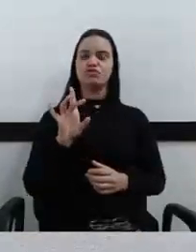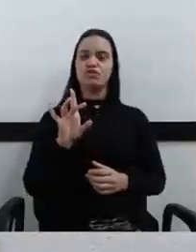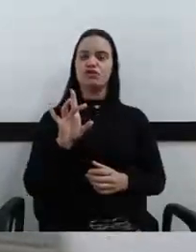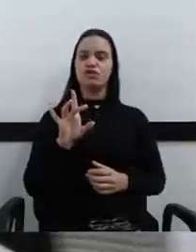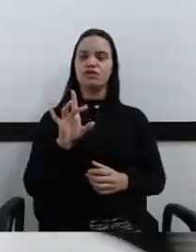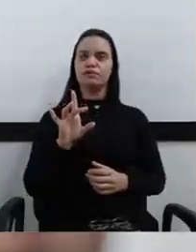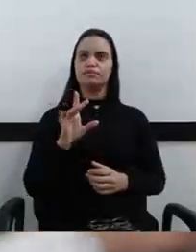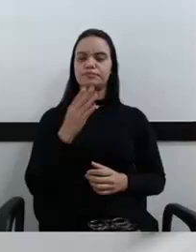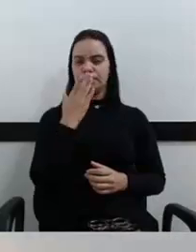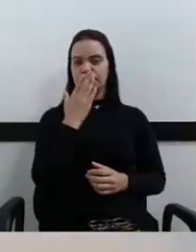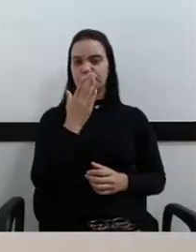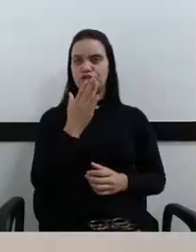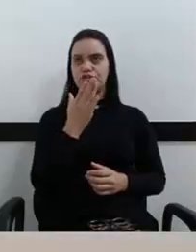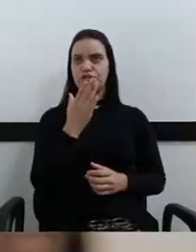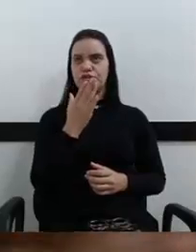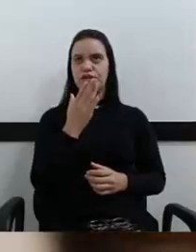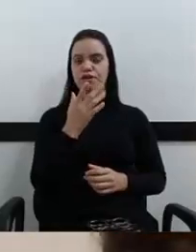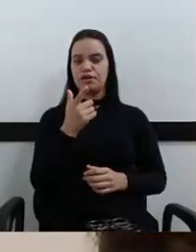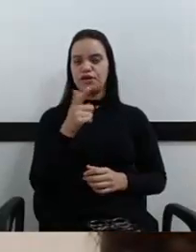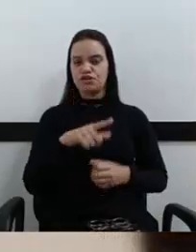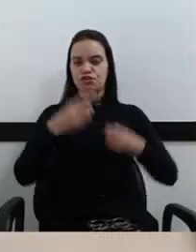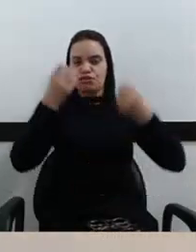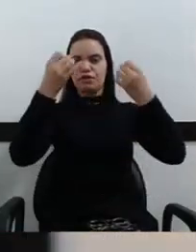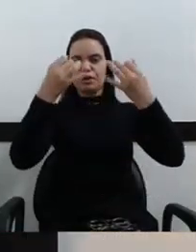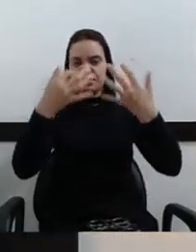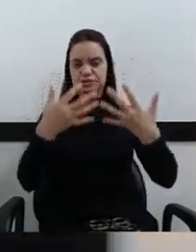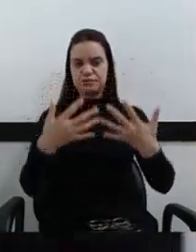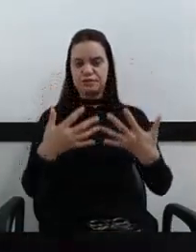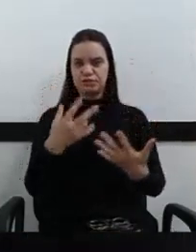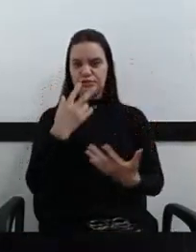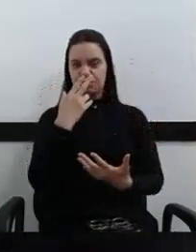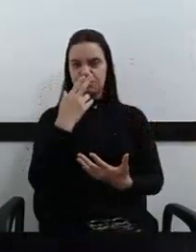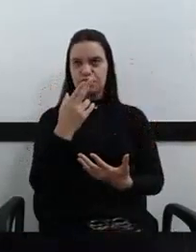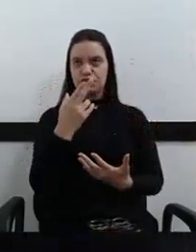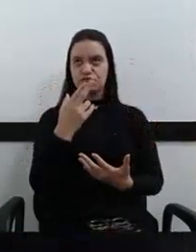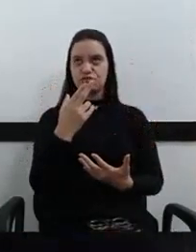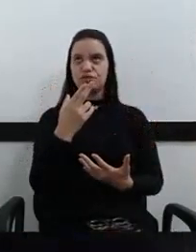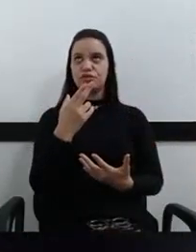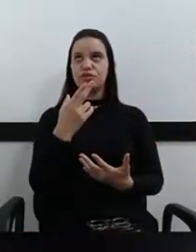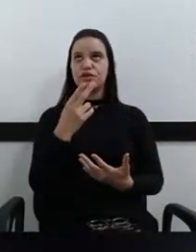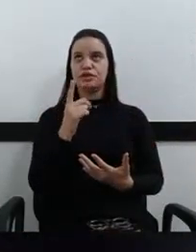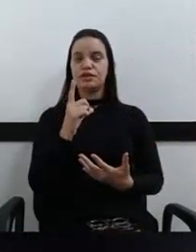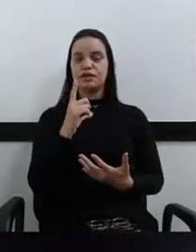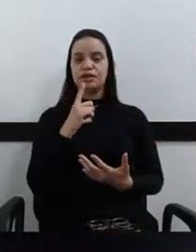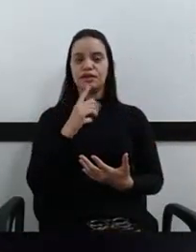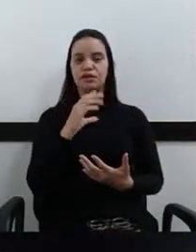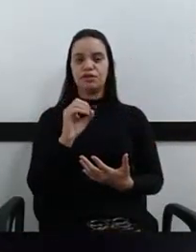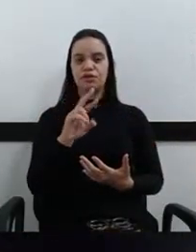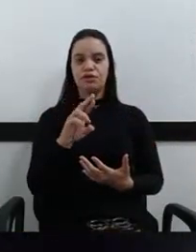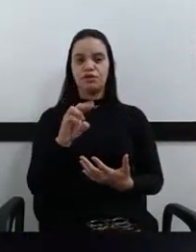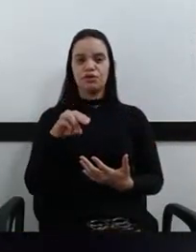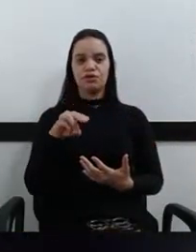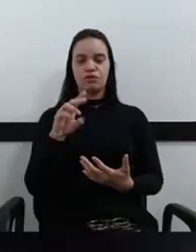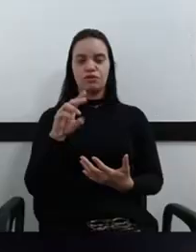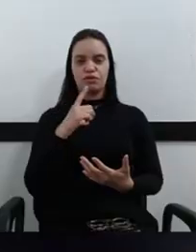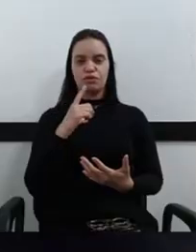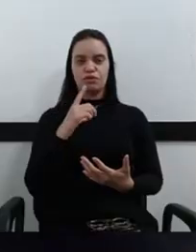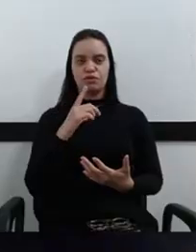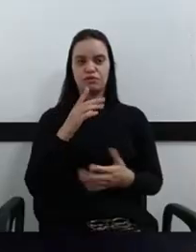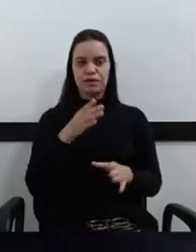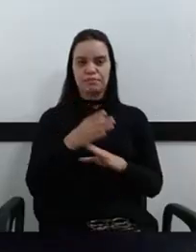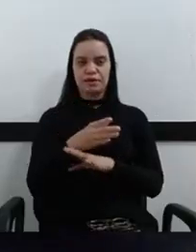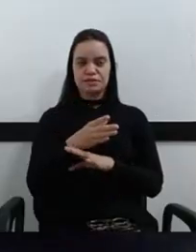gentileza, para repetir as explicações do começo, porque eu acho que agora o nosso quórum está acompanhando a sessão está